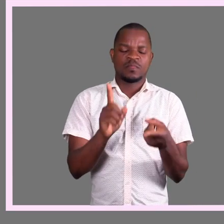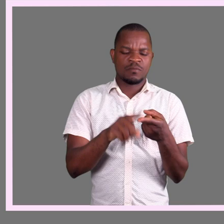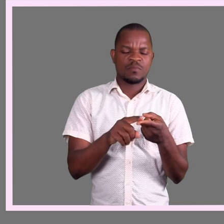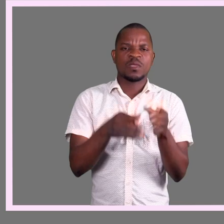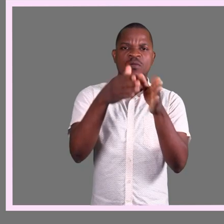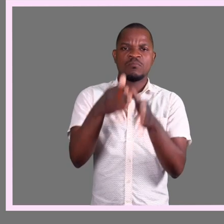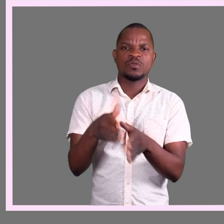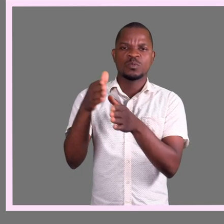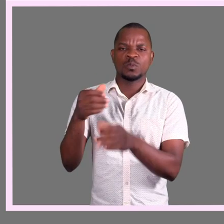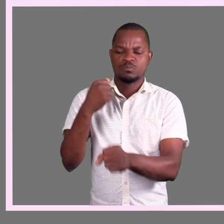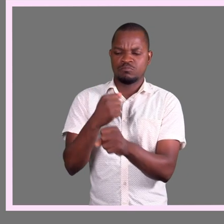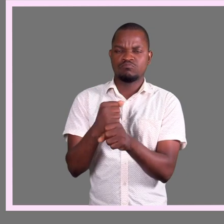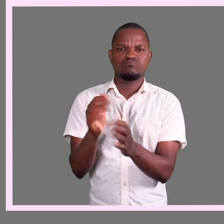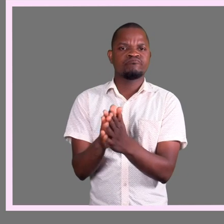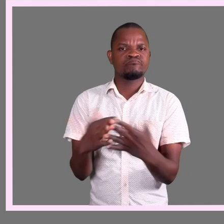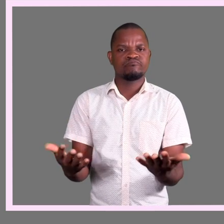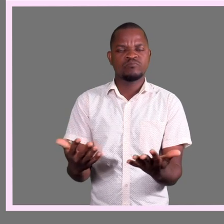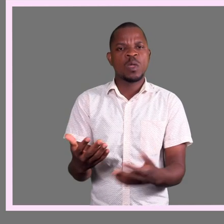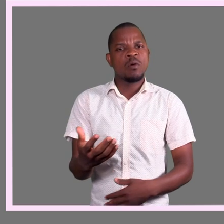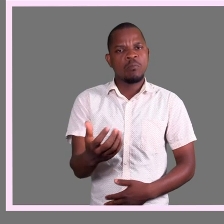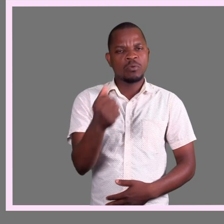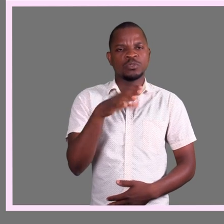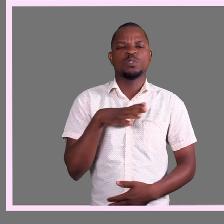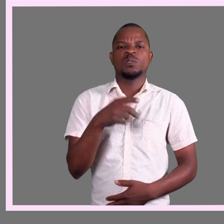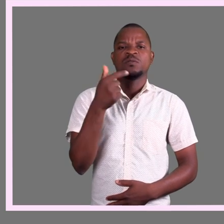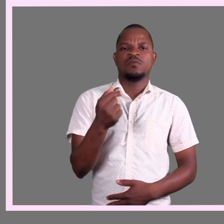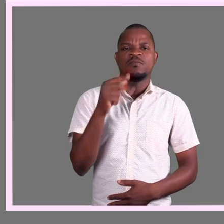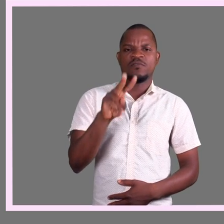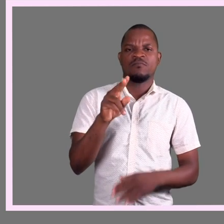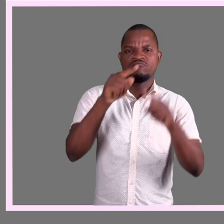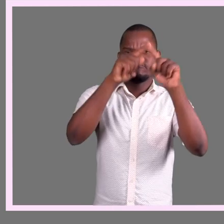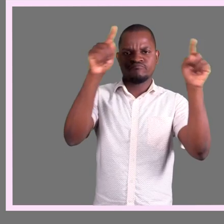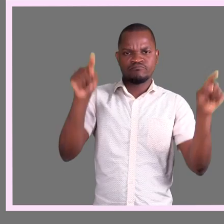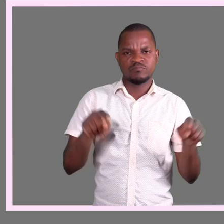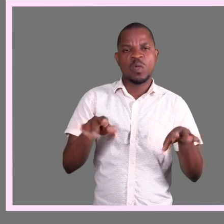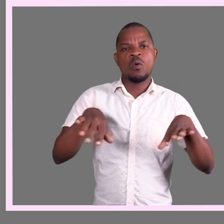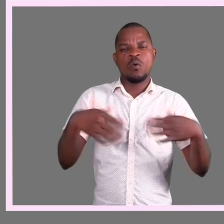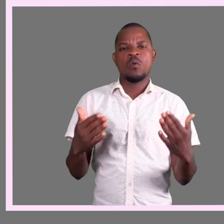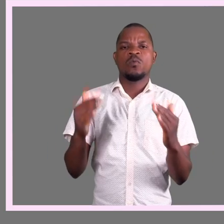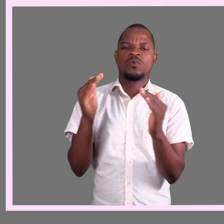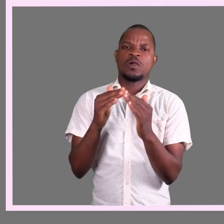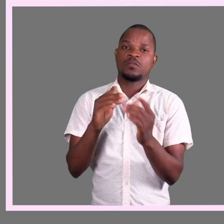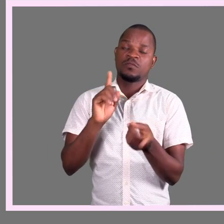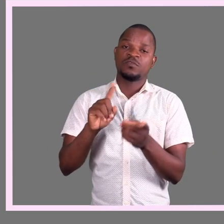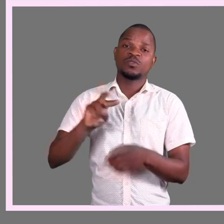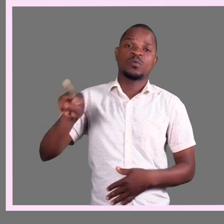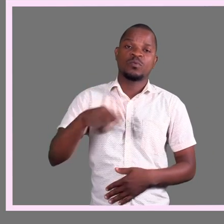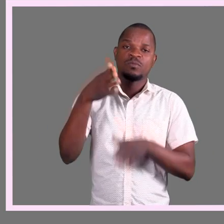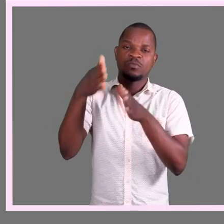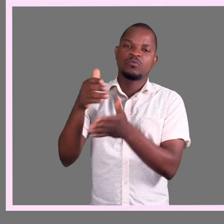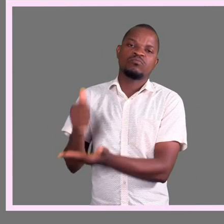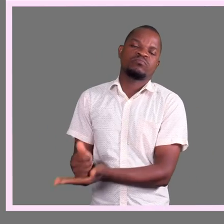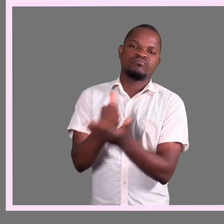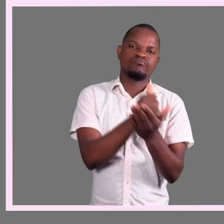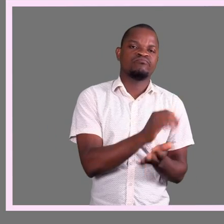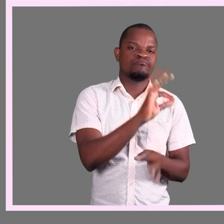acesso à cesta básica que ele precisa. Desde que se comprova que, de facto, a pessoa não tem condições e que precisa